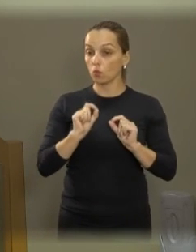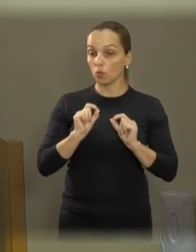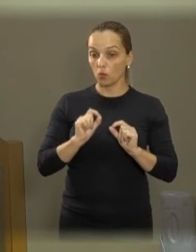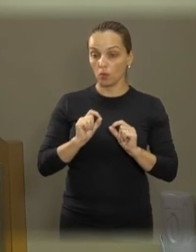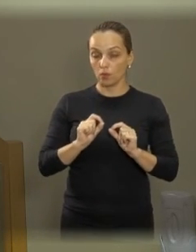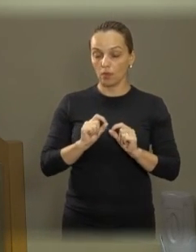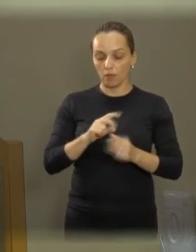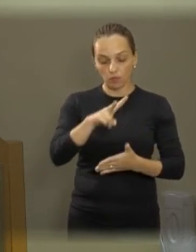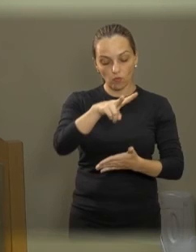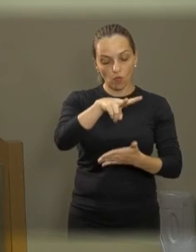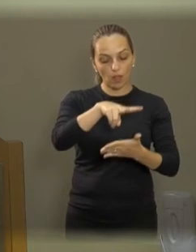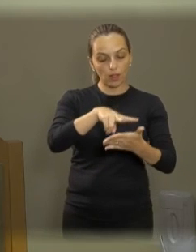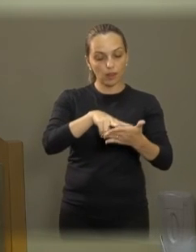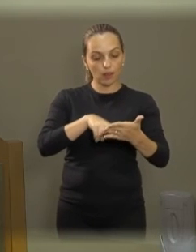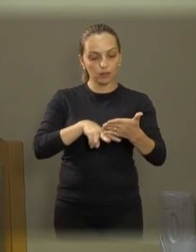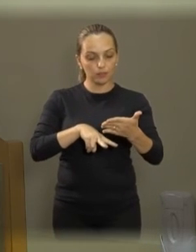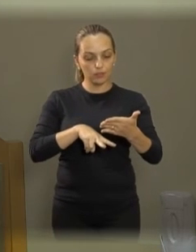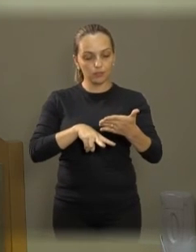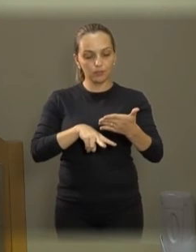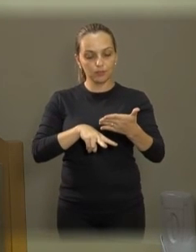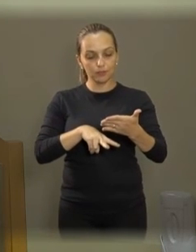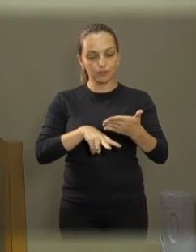de fazer uma leitura